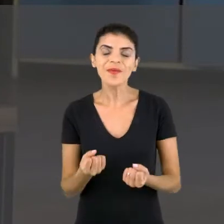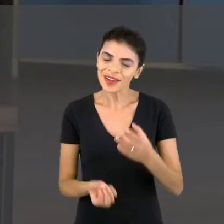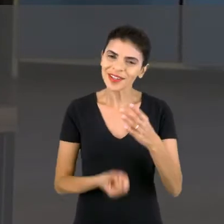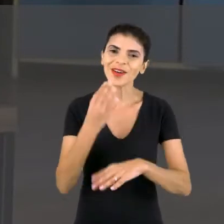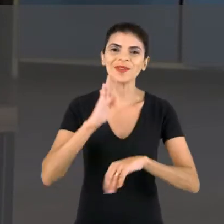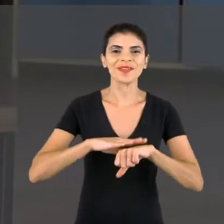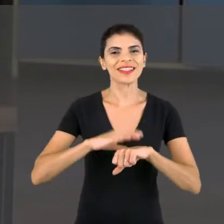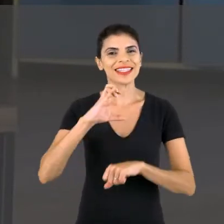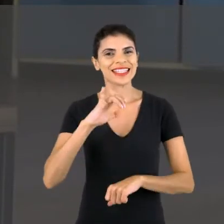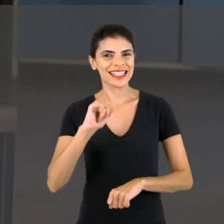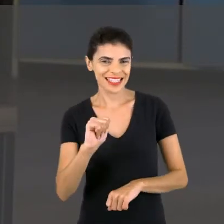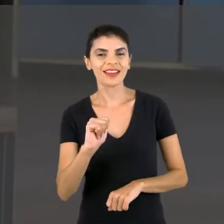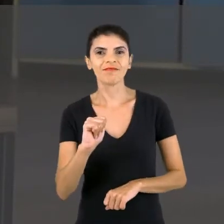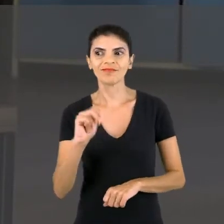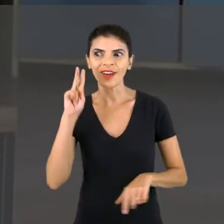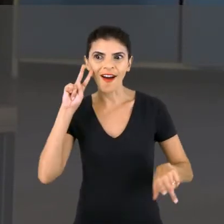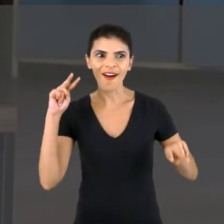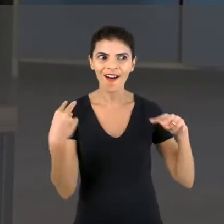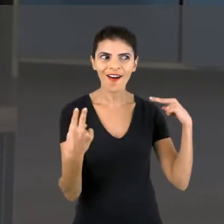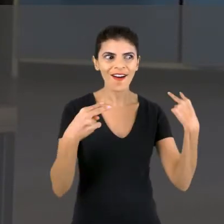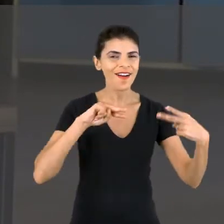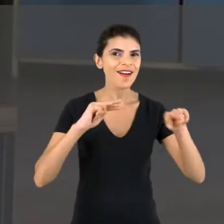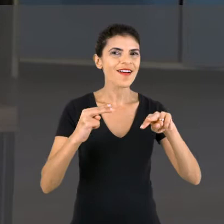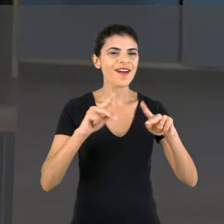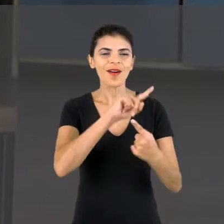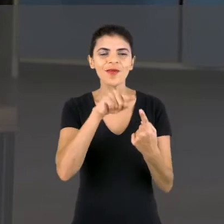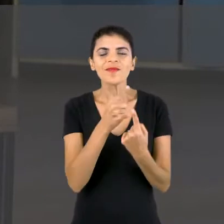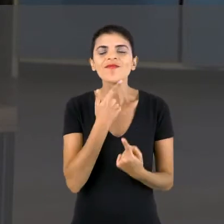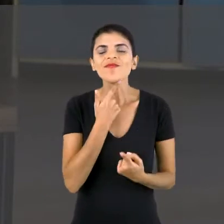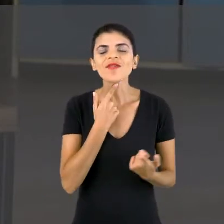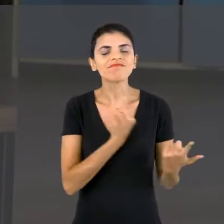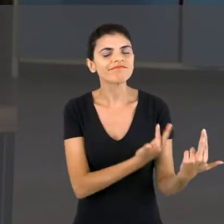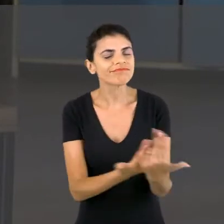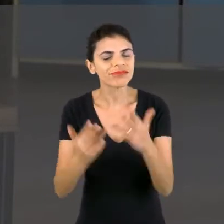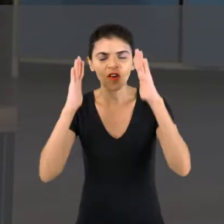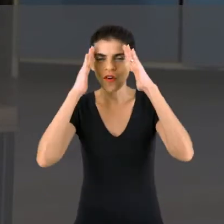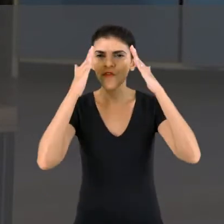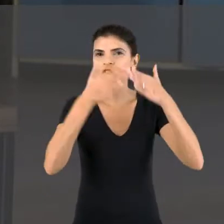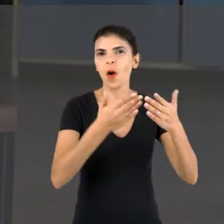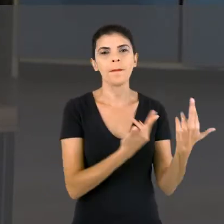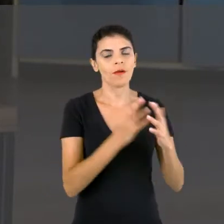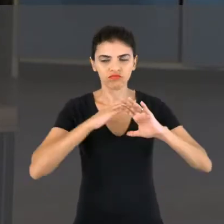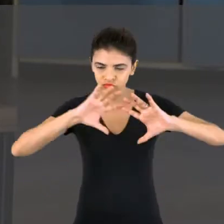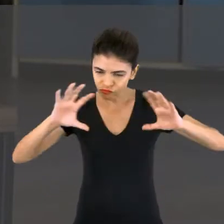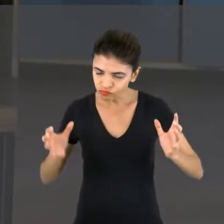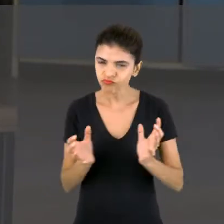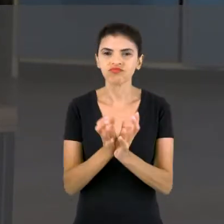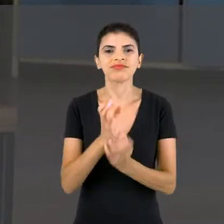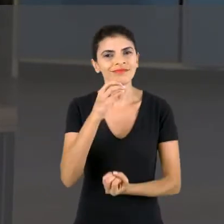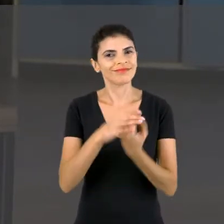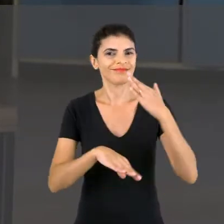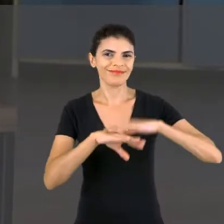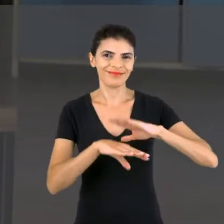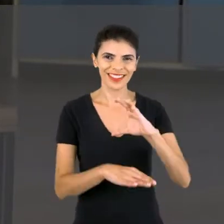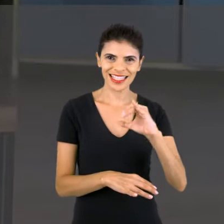e que estavam olhando juntos para com o mesmo desejo, com o mesmo foco, e que se